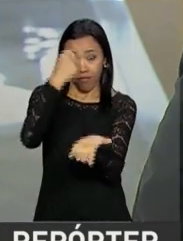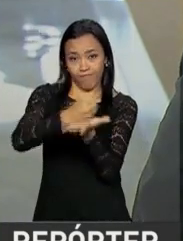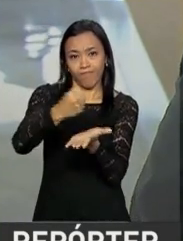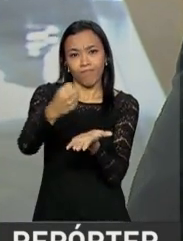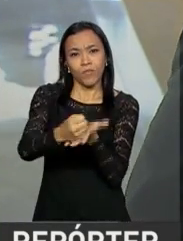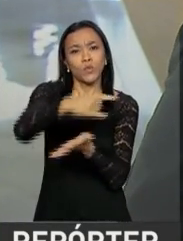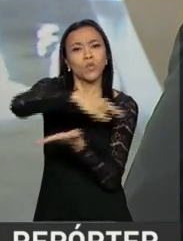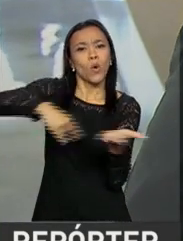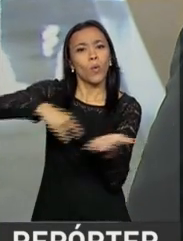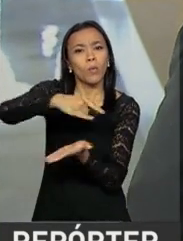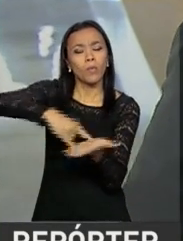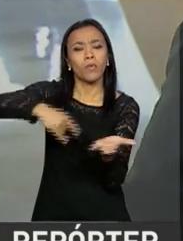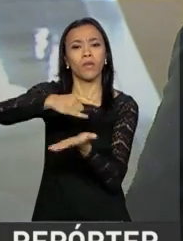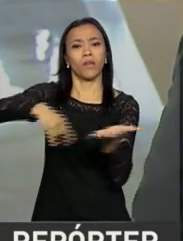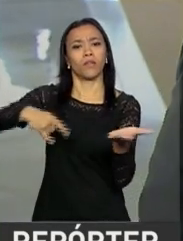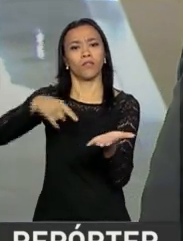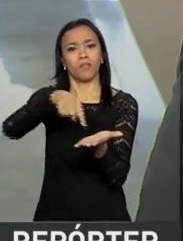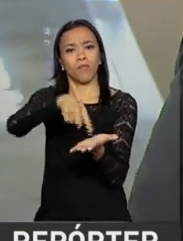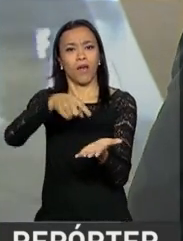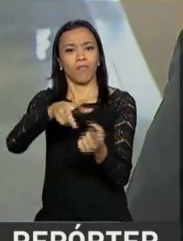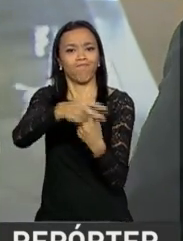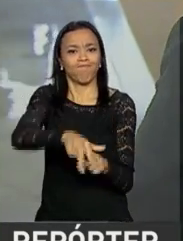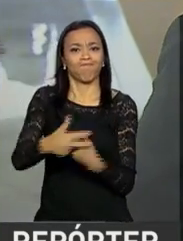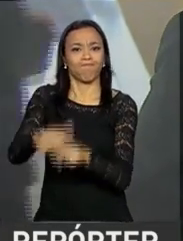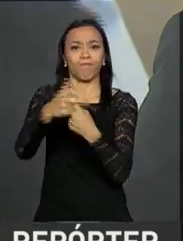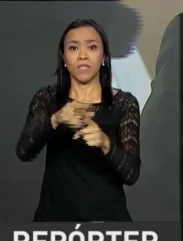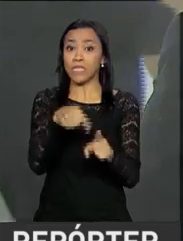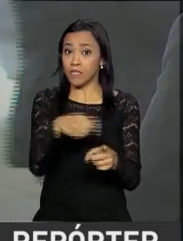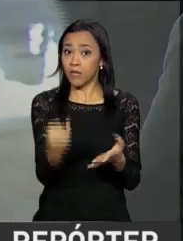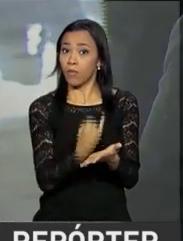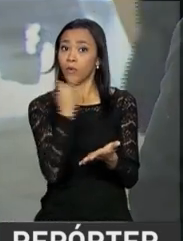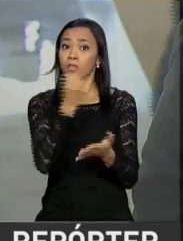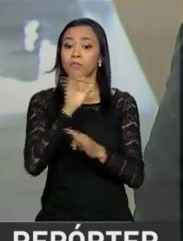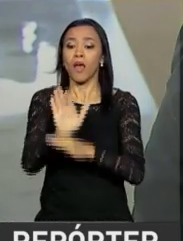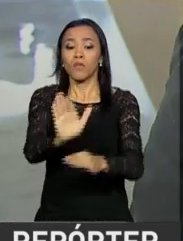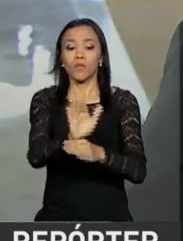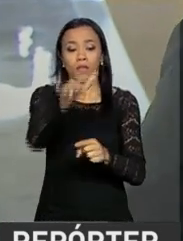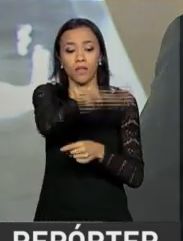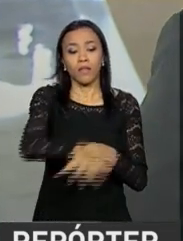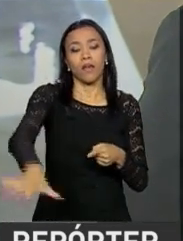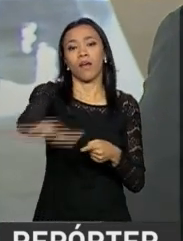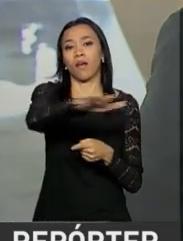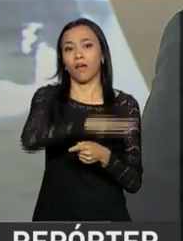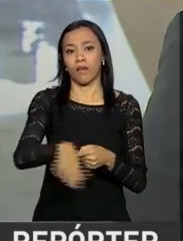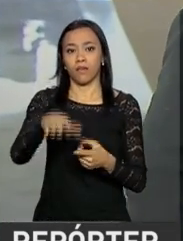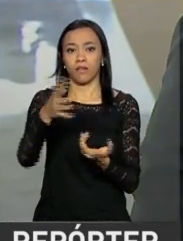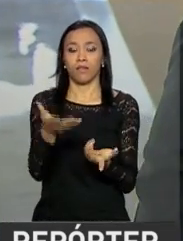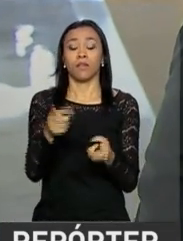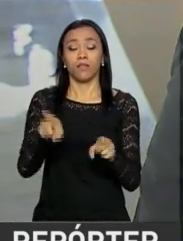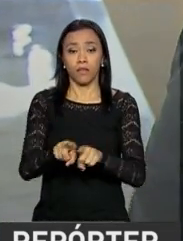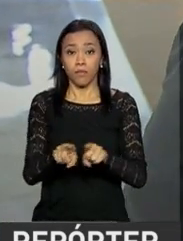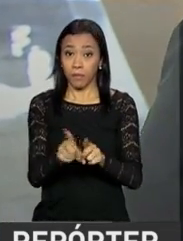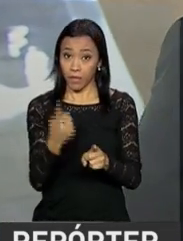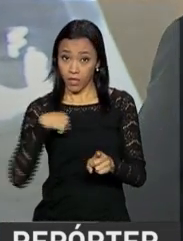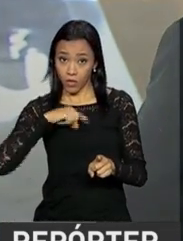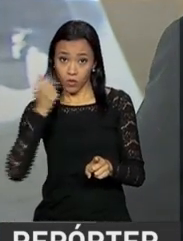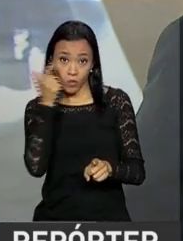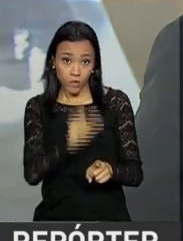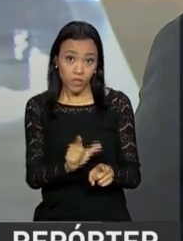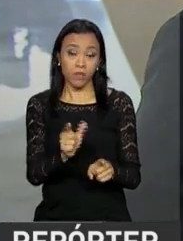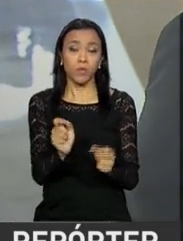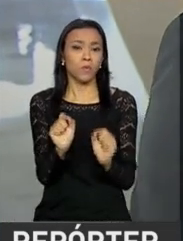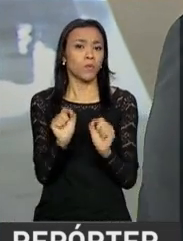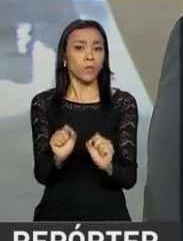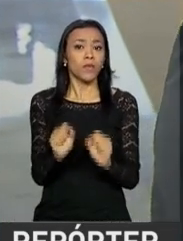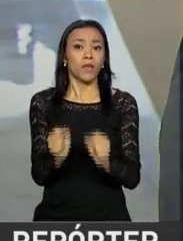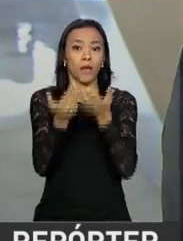regulatórios extremamente importantes para a modernização do nosso setor, para a modernização dos nossos produtos, para que efetivamente nós tenhamos condição de